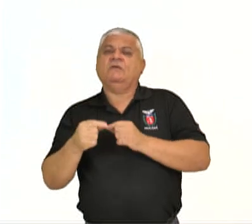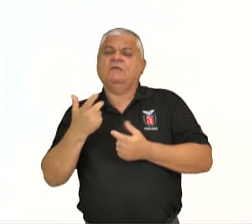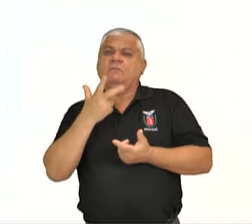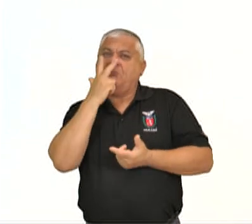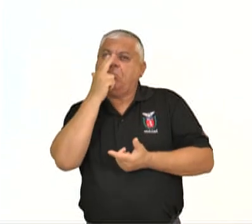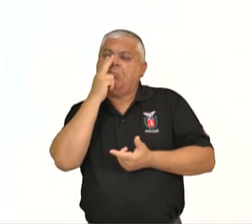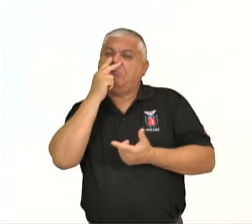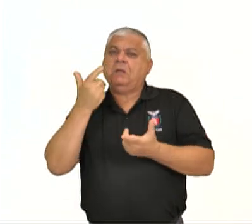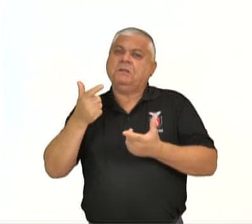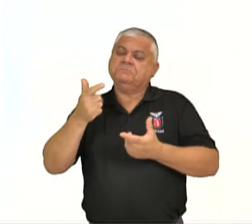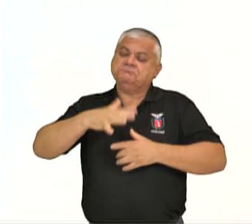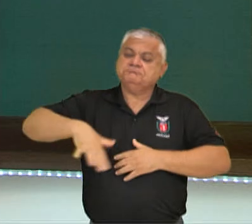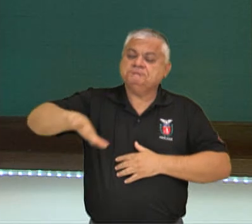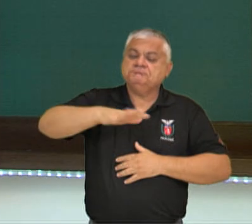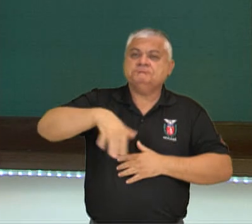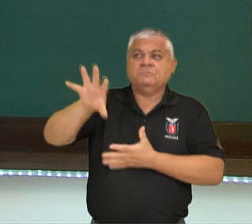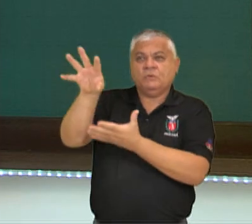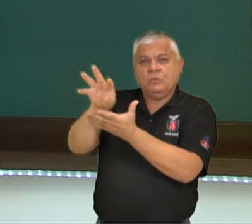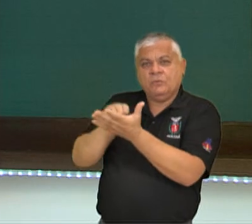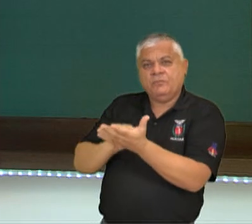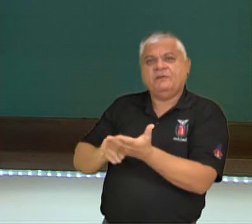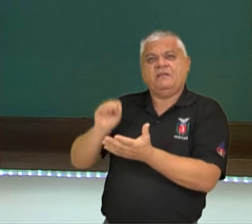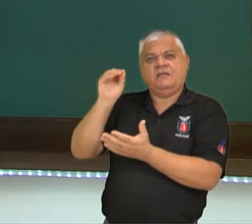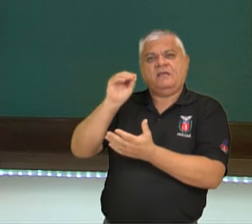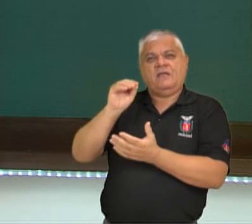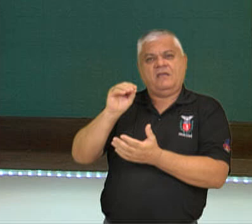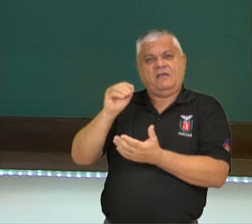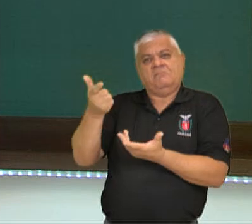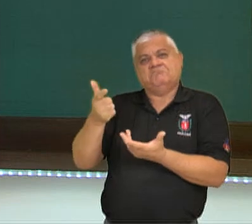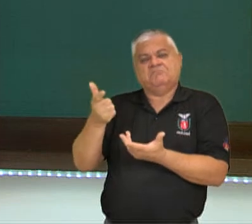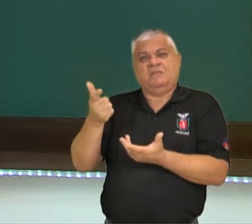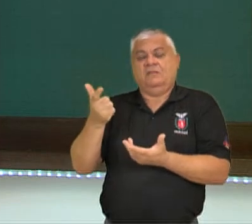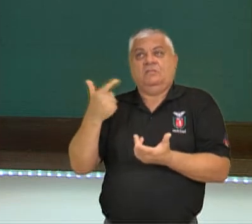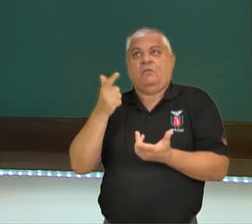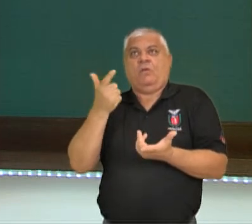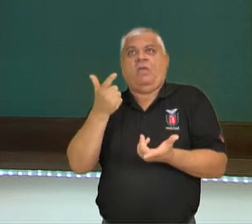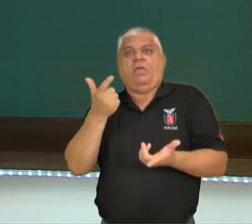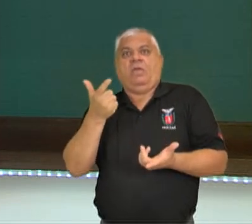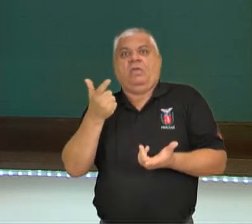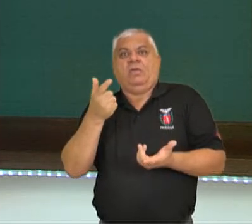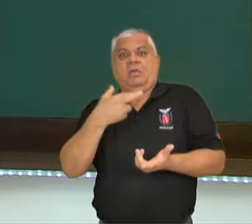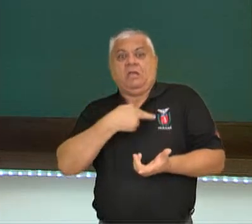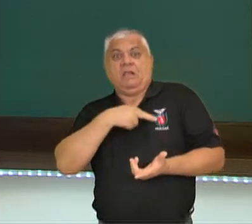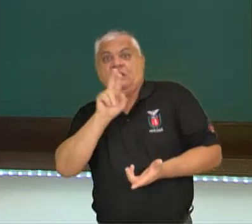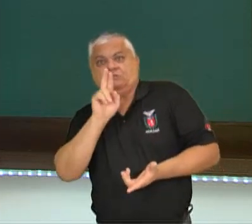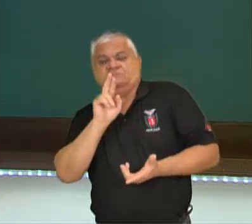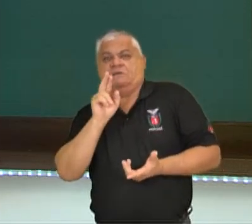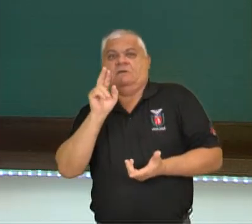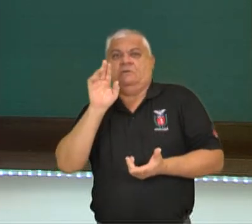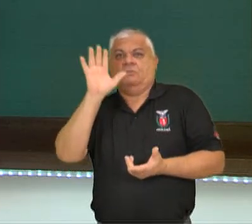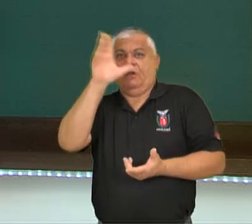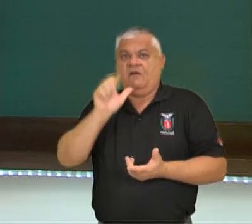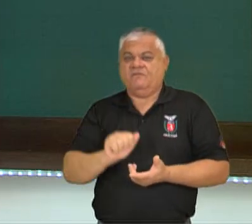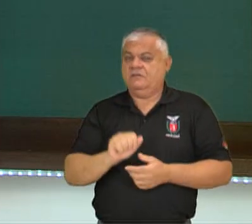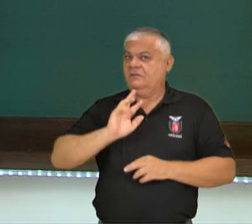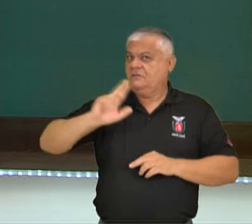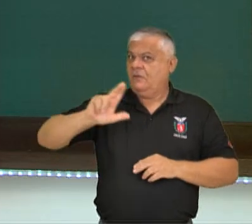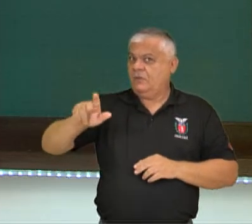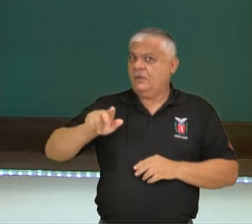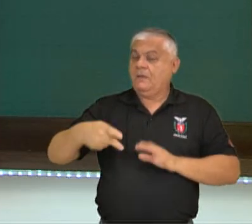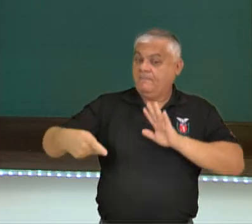cultos tradicionais africanos, tá? Então, ela não é uma religião africana, é uma religião